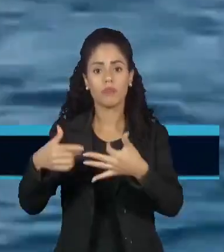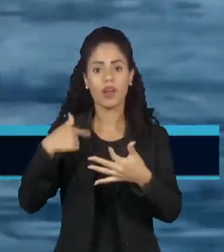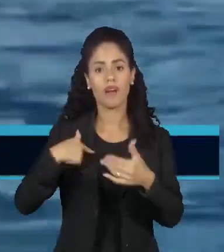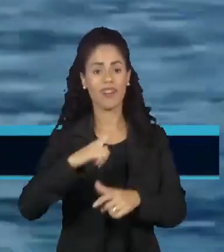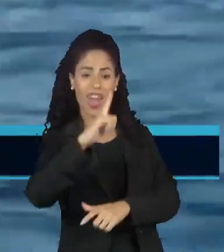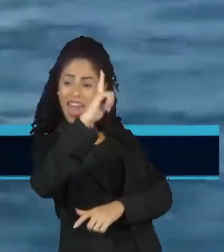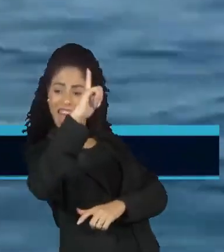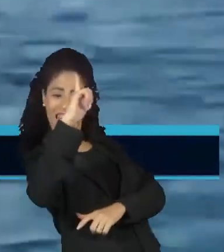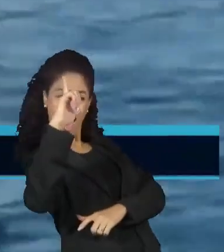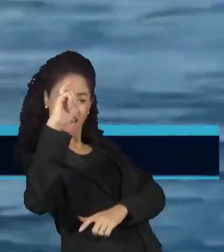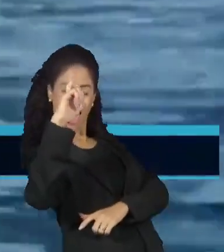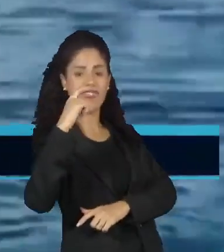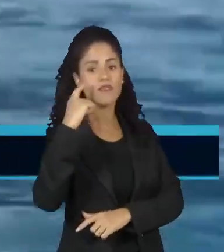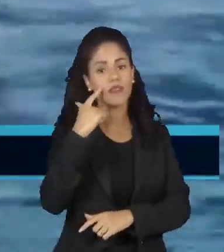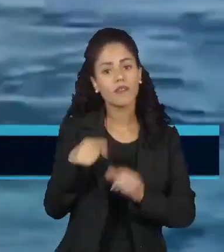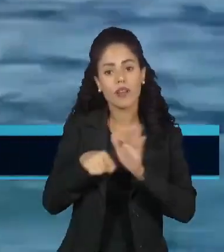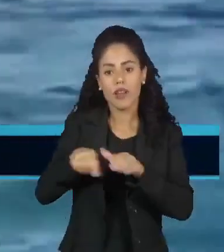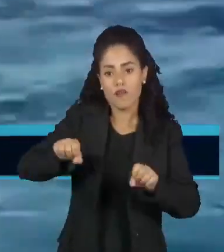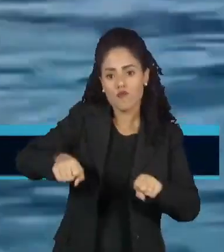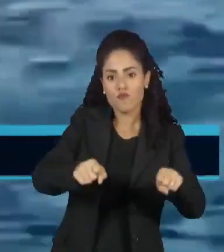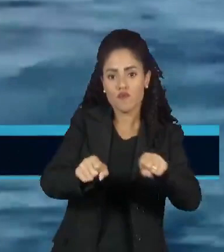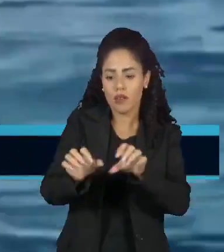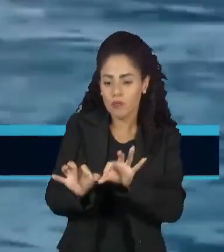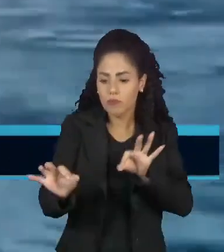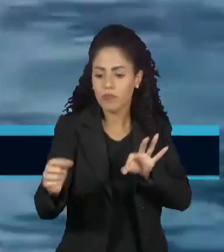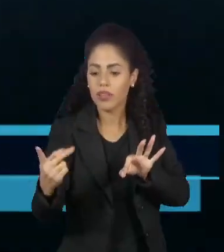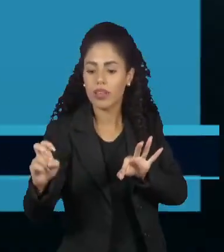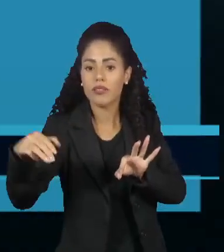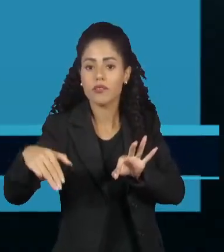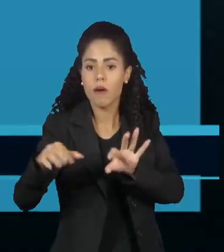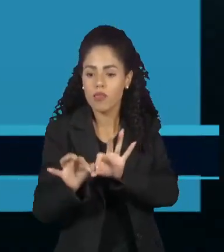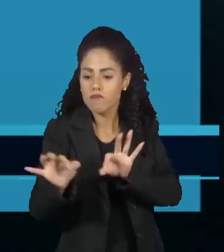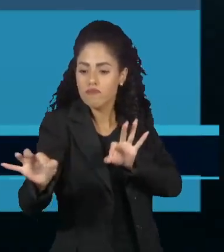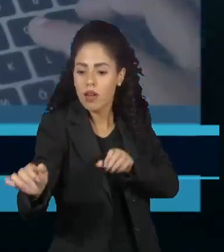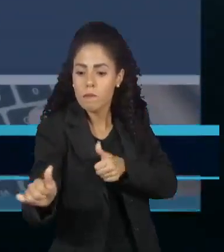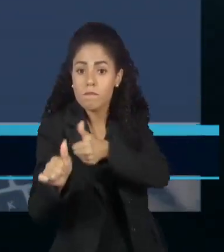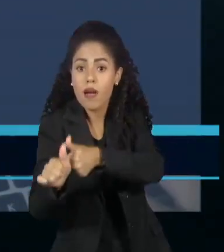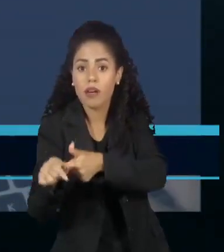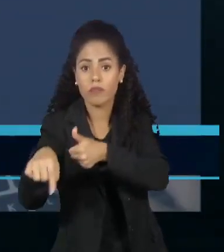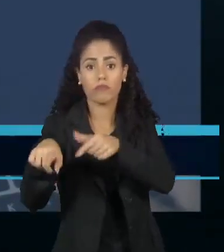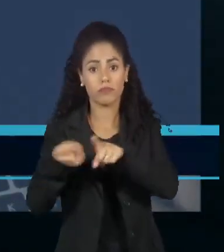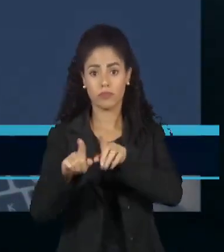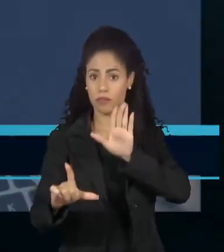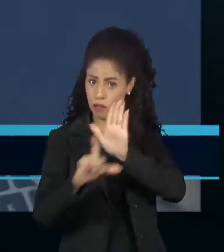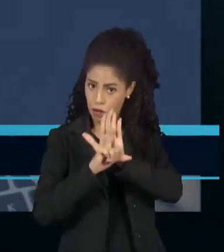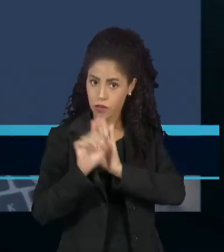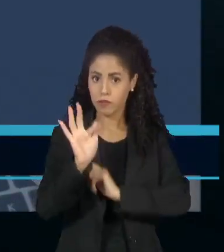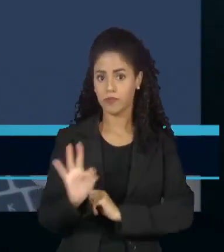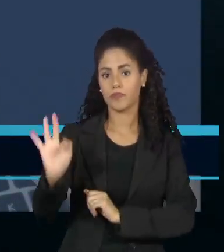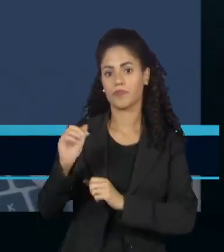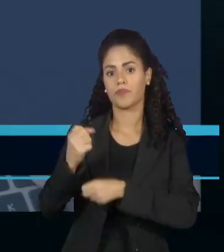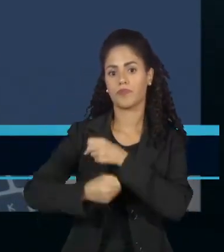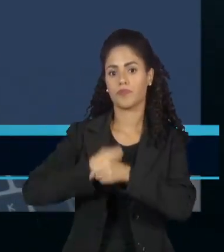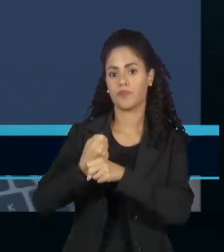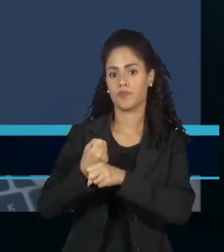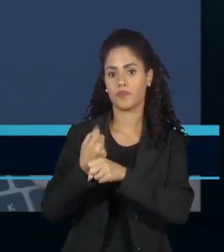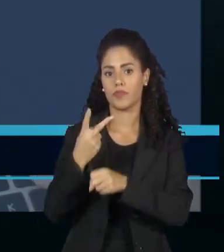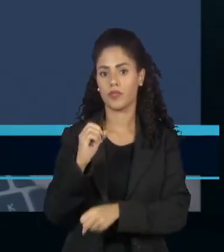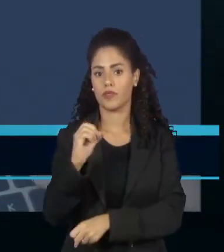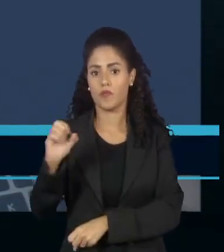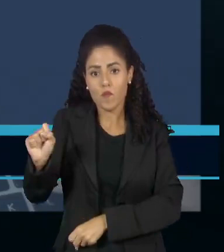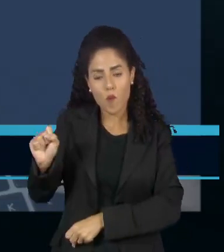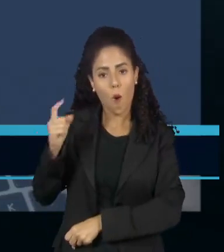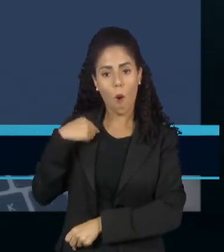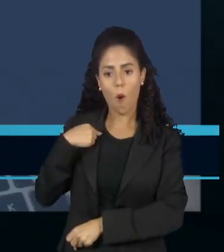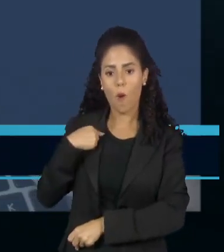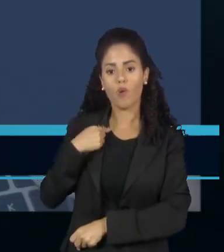com jetski ligado a menos de 15 m do animal de acordo com uma lei federal de 2008 importunar de